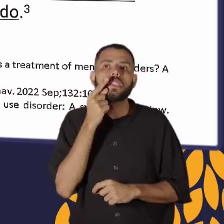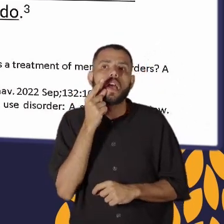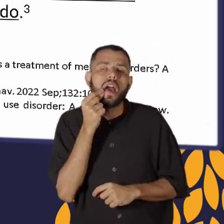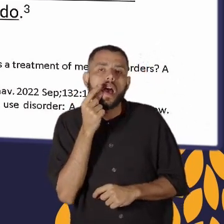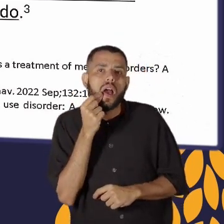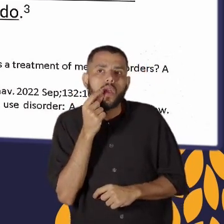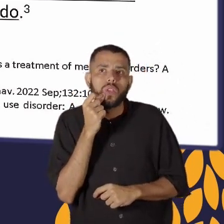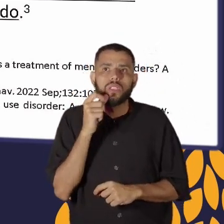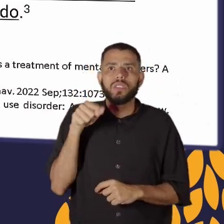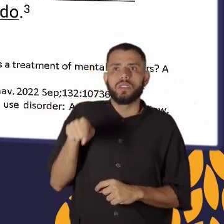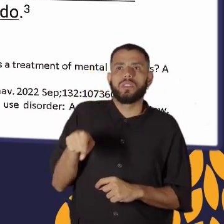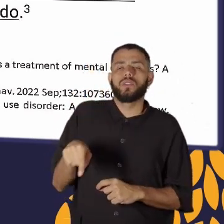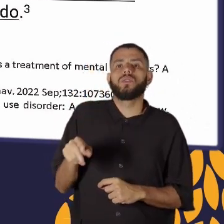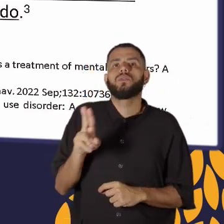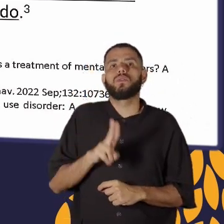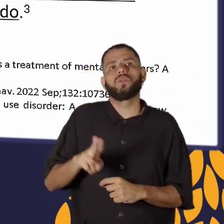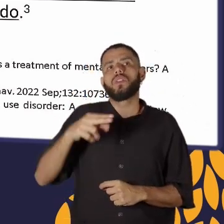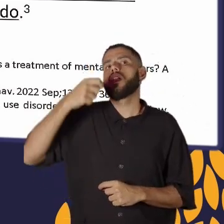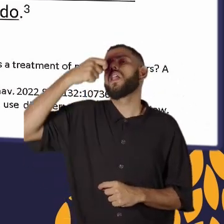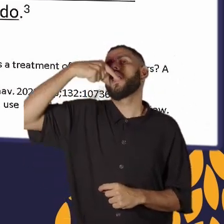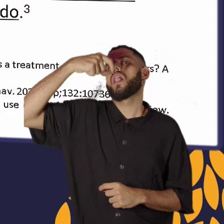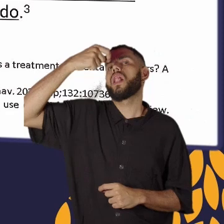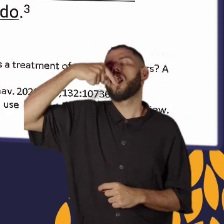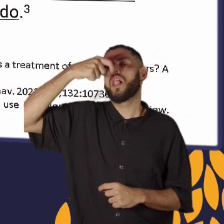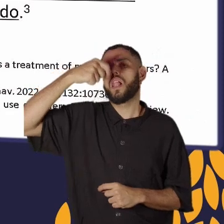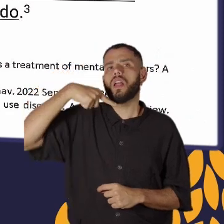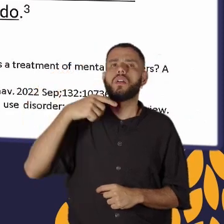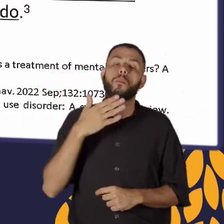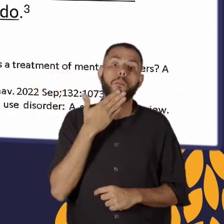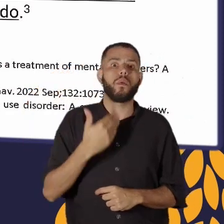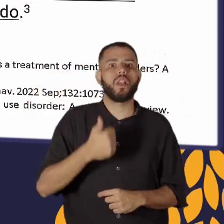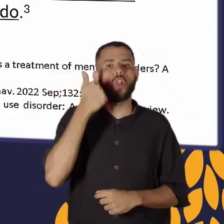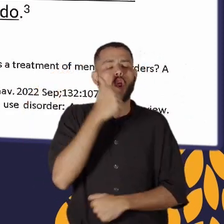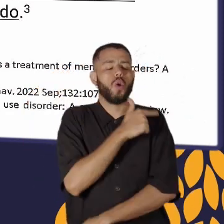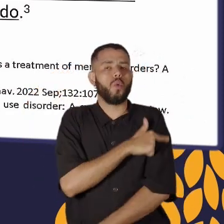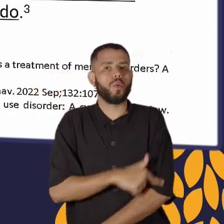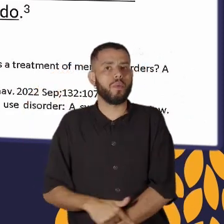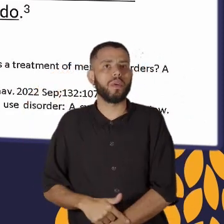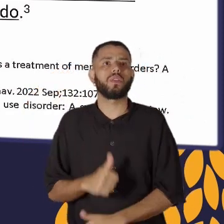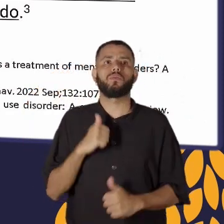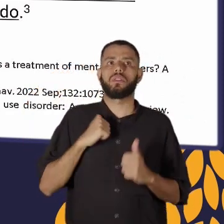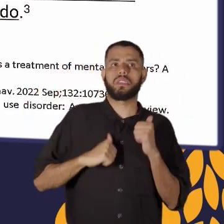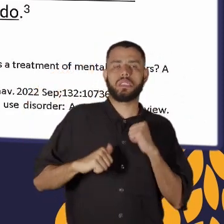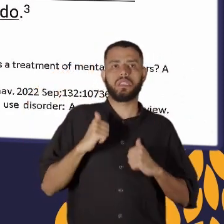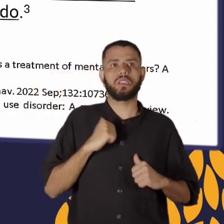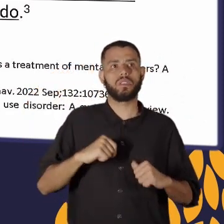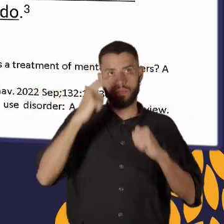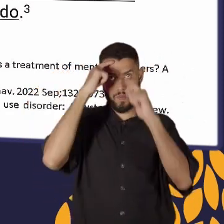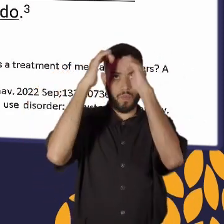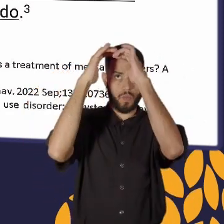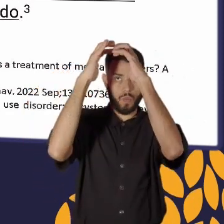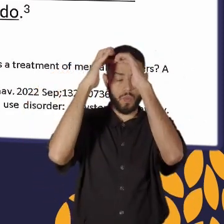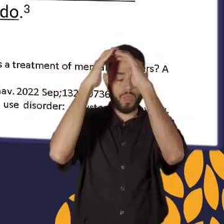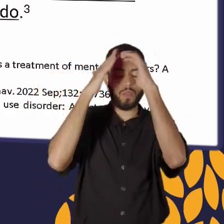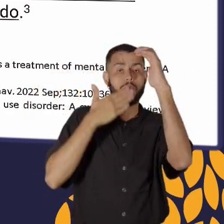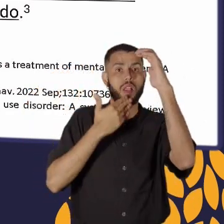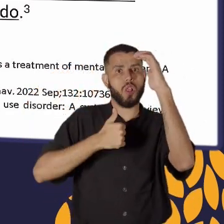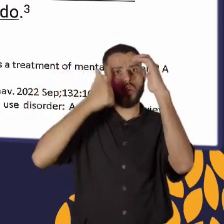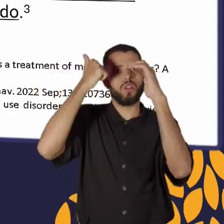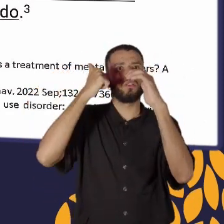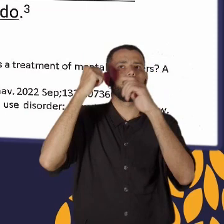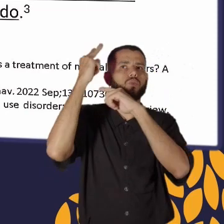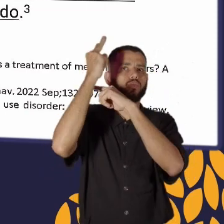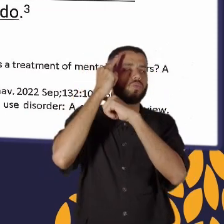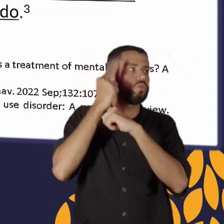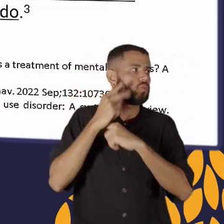tratados com canabidiol, eles tiveram uma melhora no comportamento, ansiedade, proliferação neuronal e efeitos protetores para